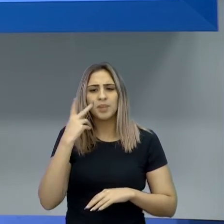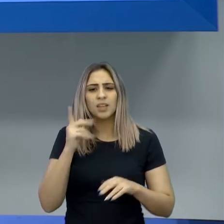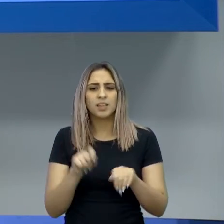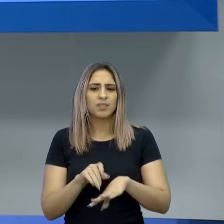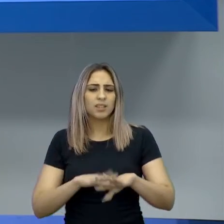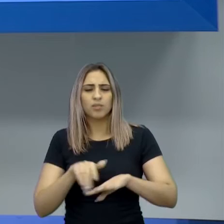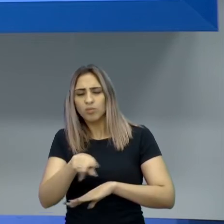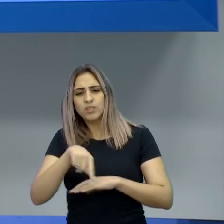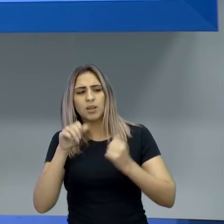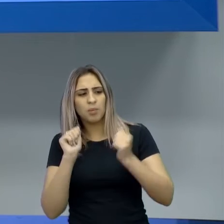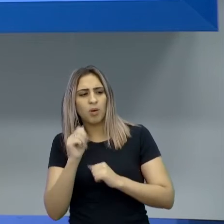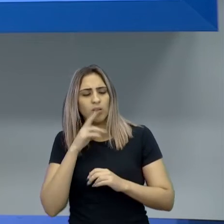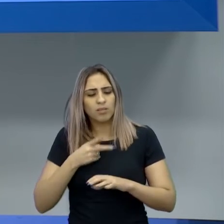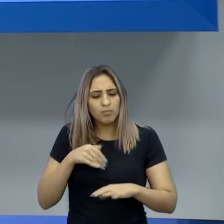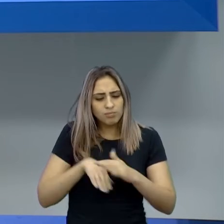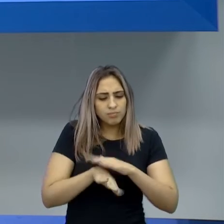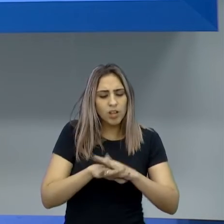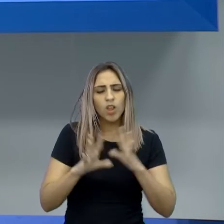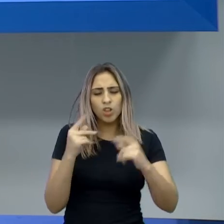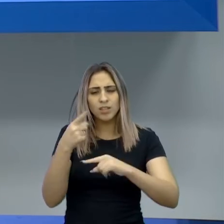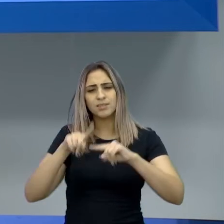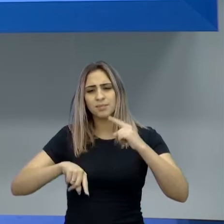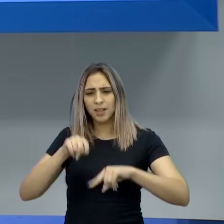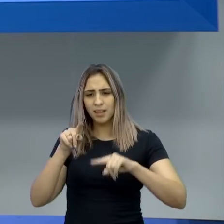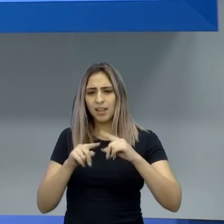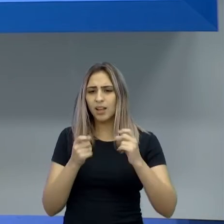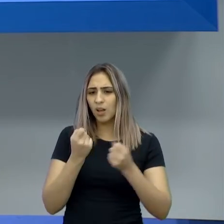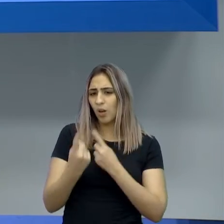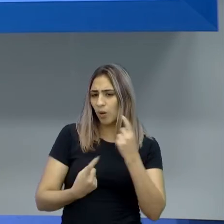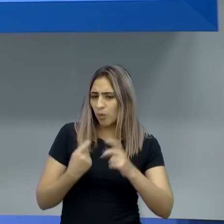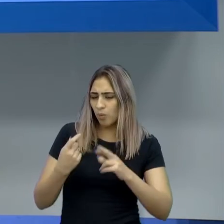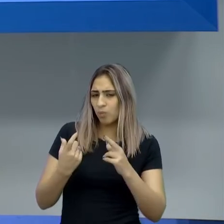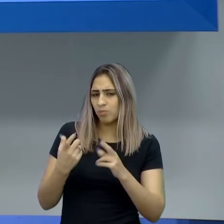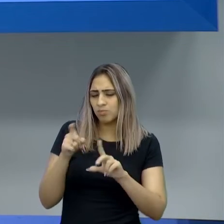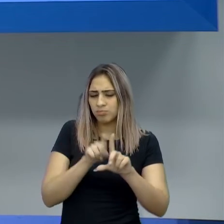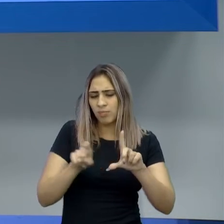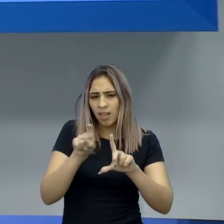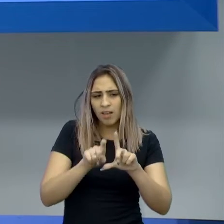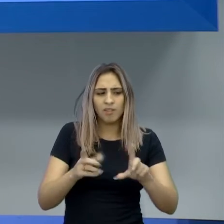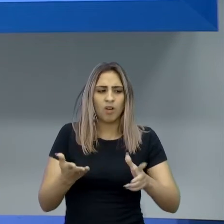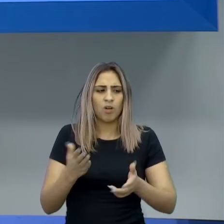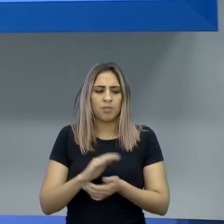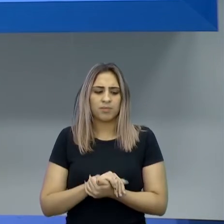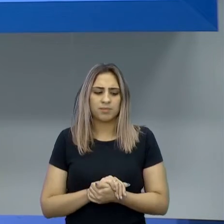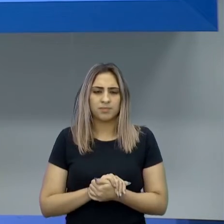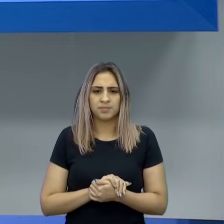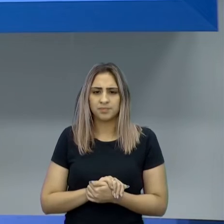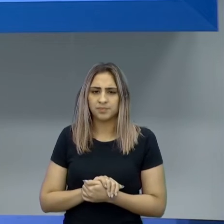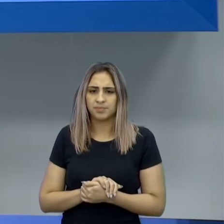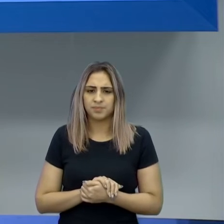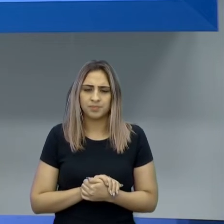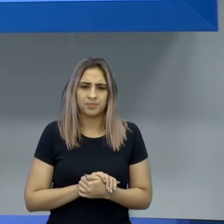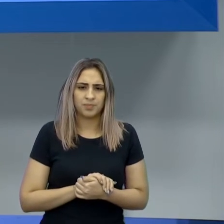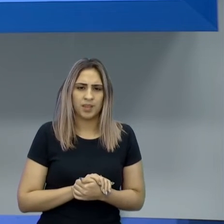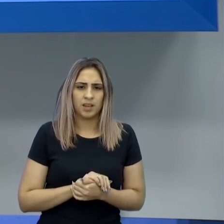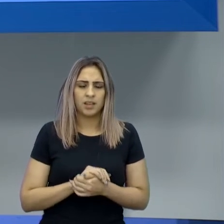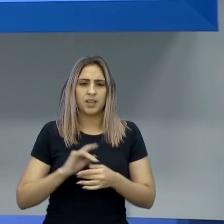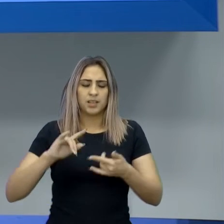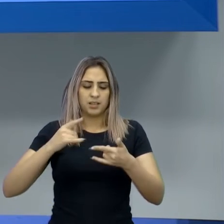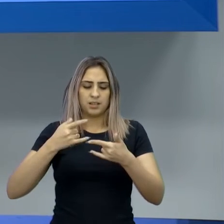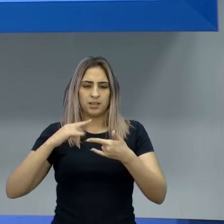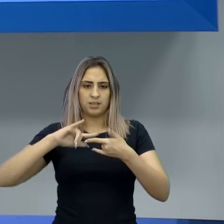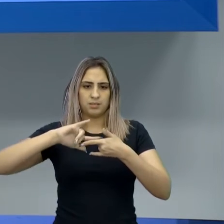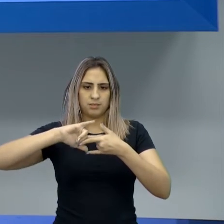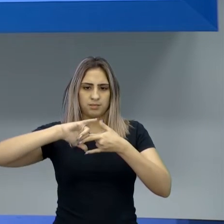vocês podem armazenar todo esse material em alguma plataforma. Existe a plataforma do Microsoft Sway, vocês